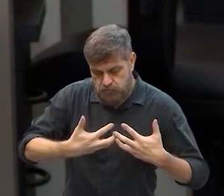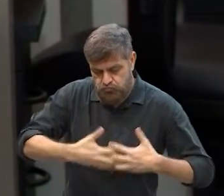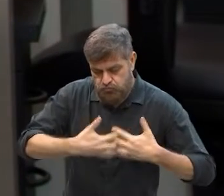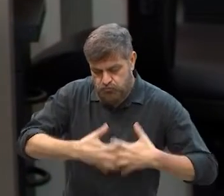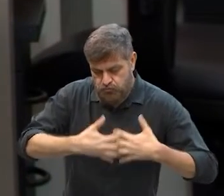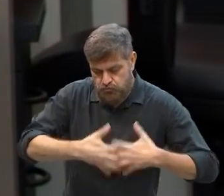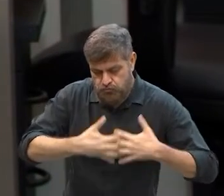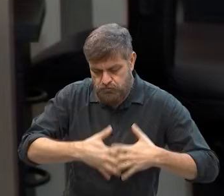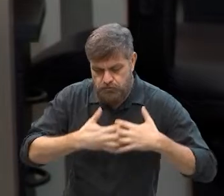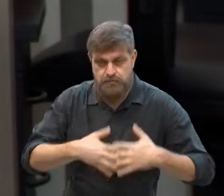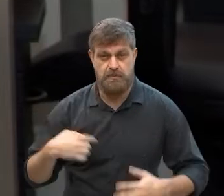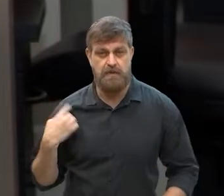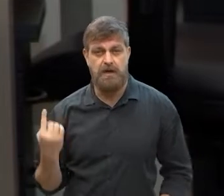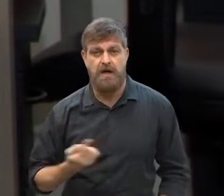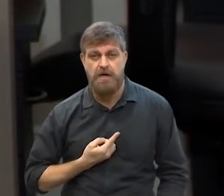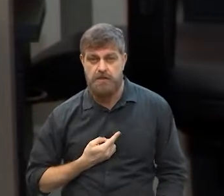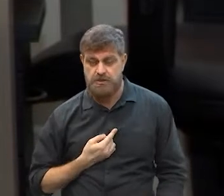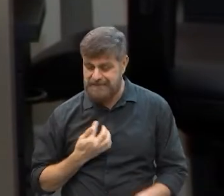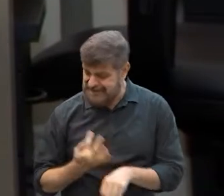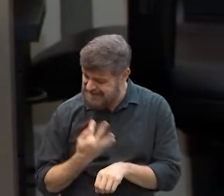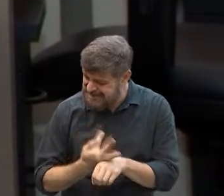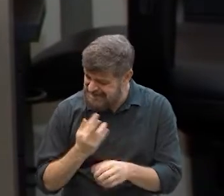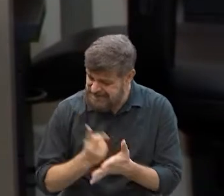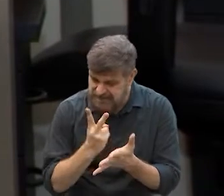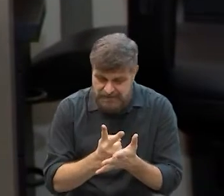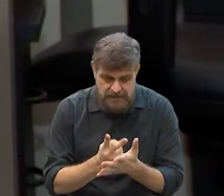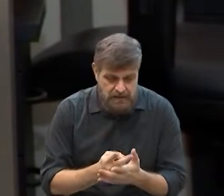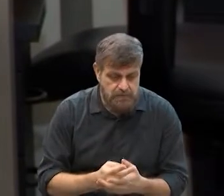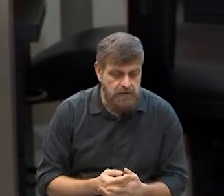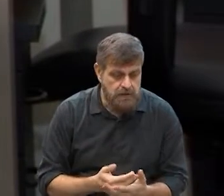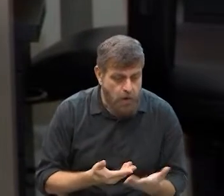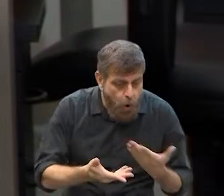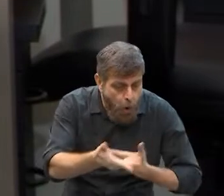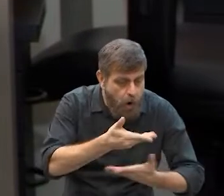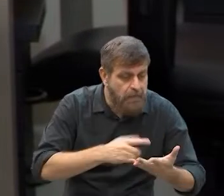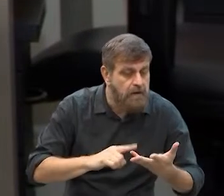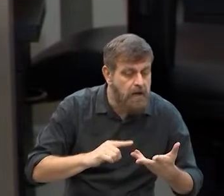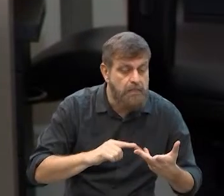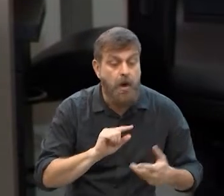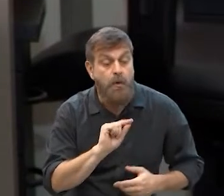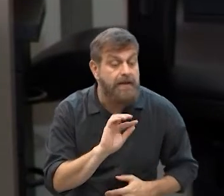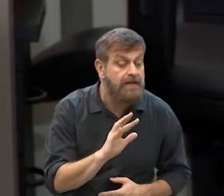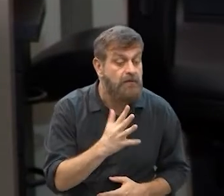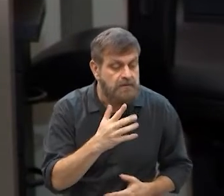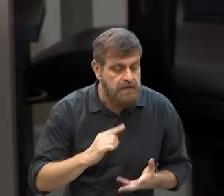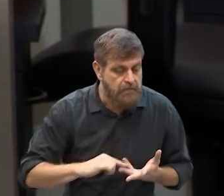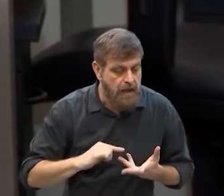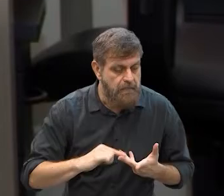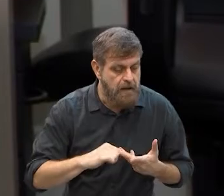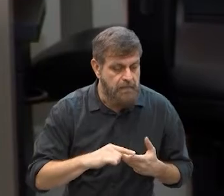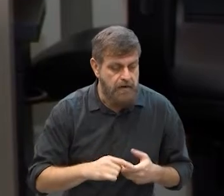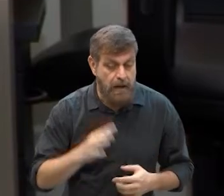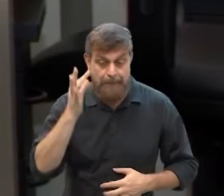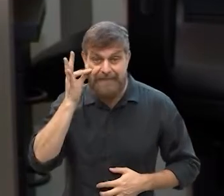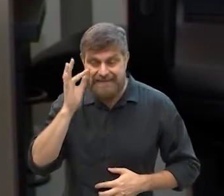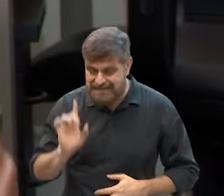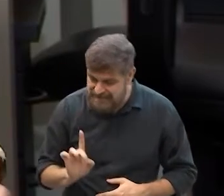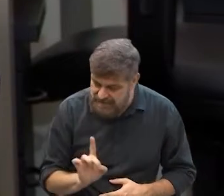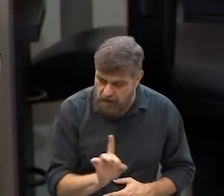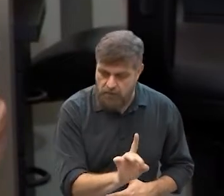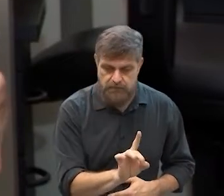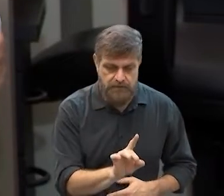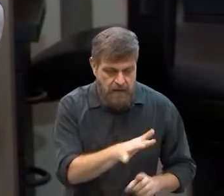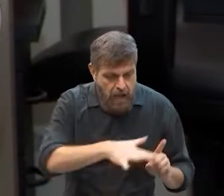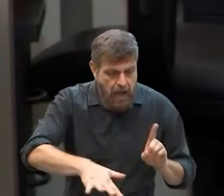né? Então a gente procura sempre estar ouvindo, pegando as informações, né? Tanto em loco, tanto